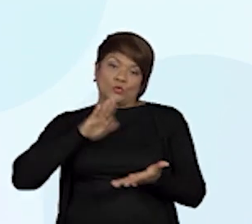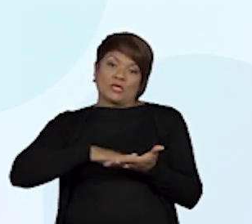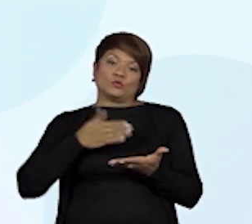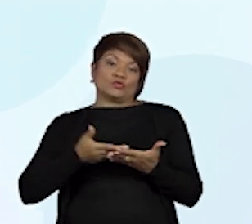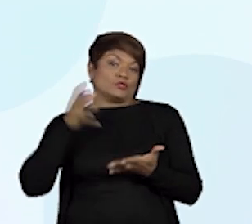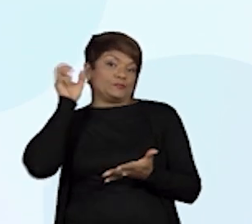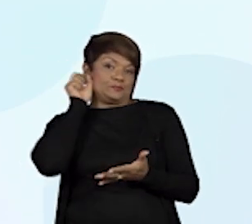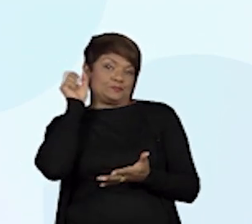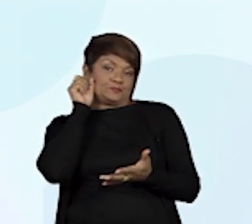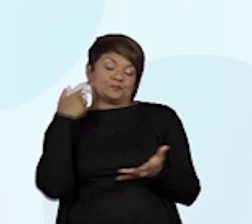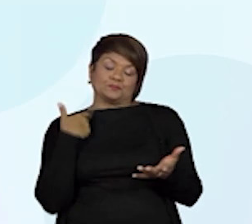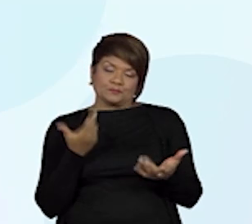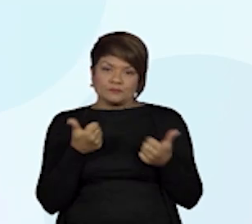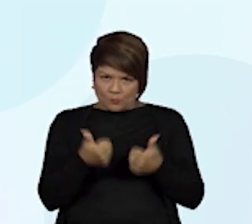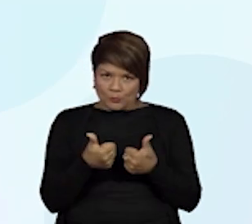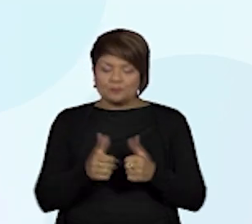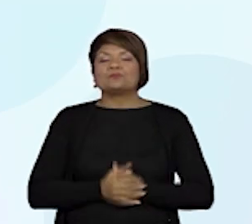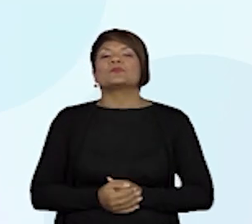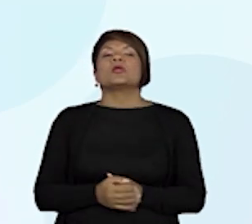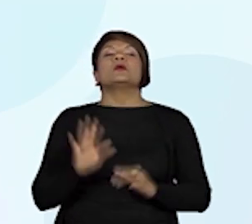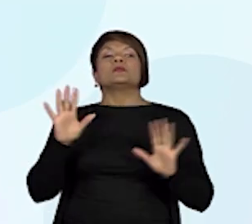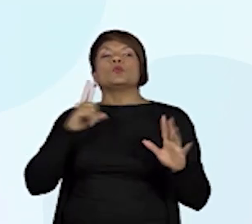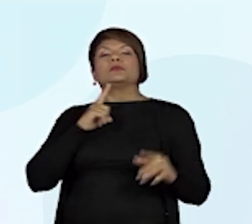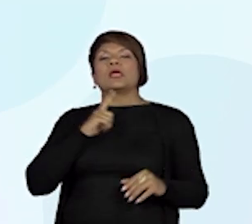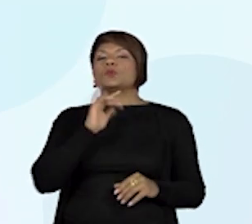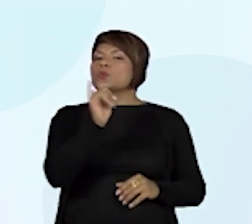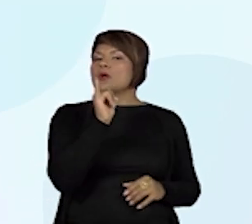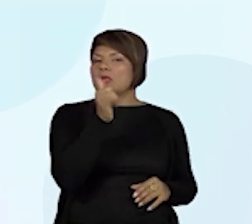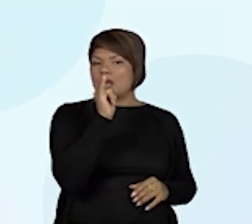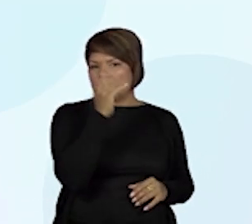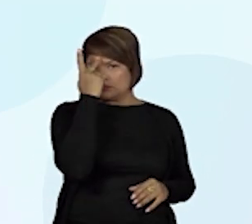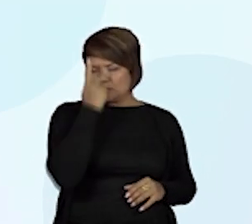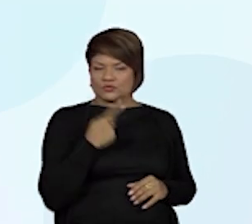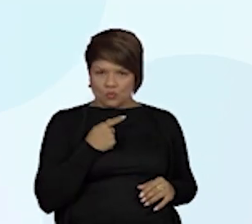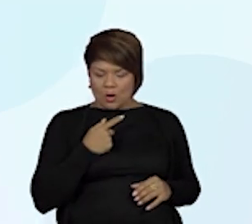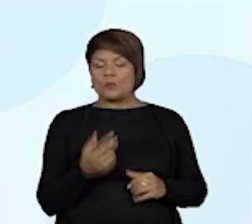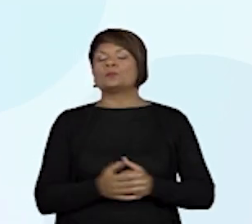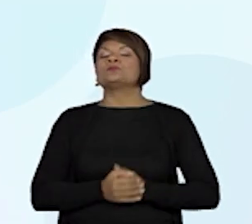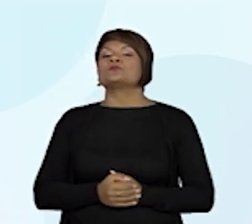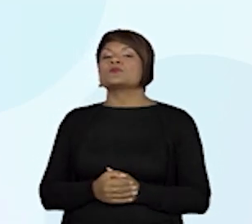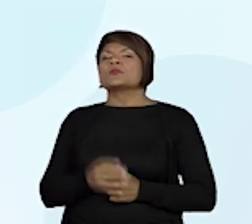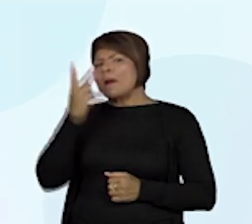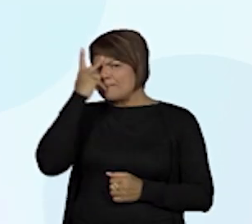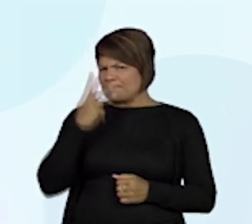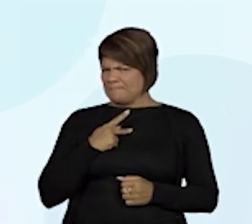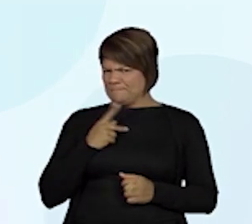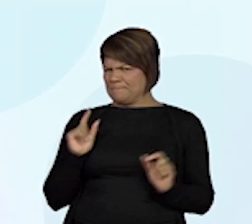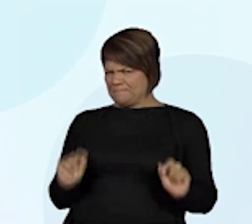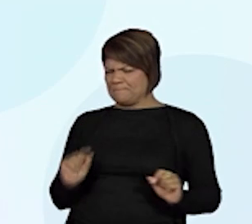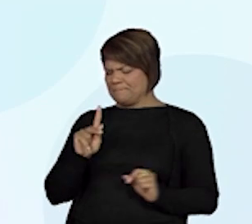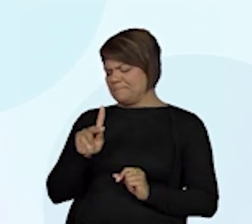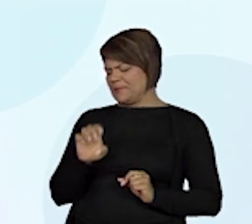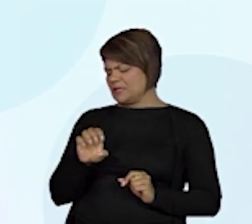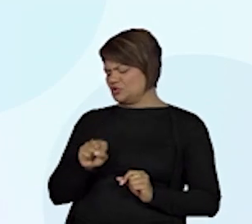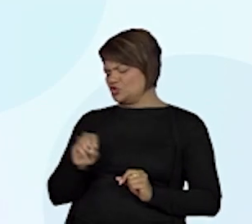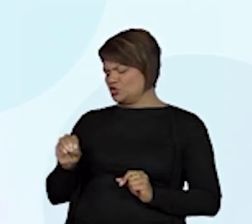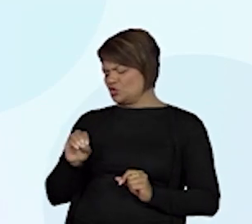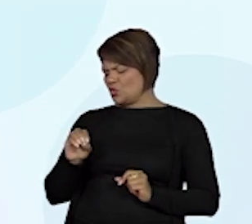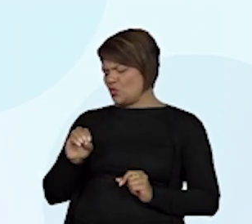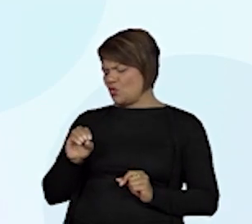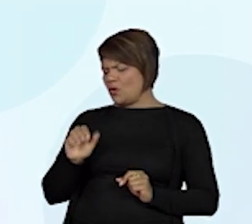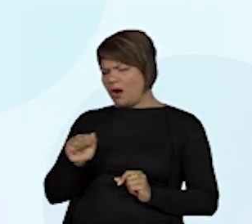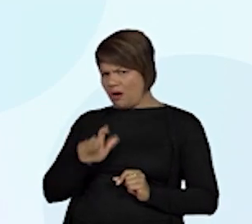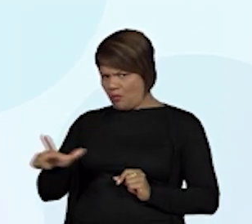falasse da parte do relato pessoal. Será que eu posso trazer tudo o que eu sei do que é pessoal para essa leitura que você acabou